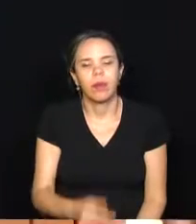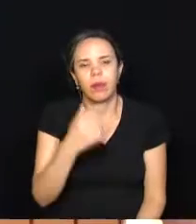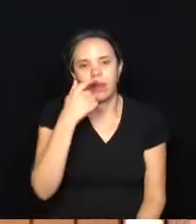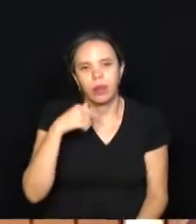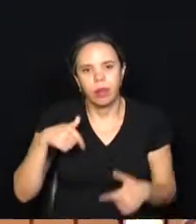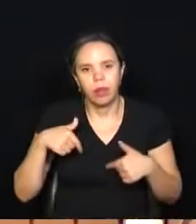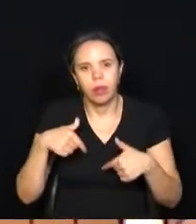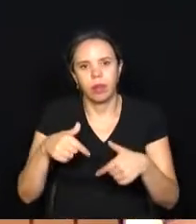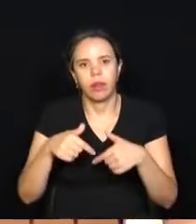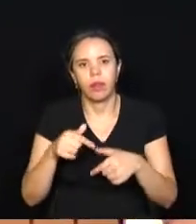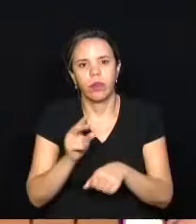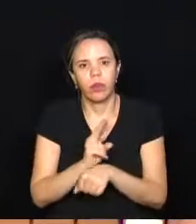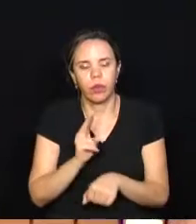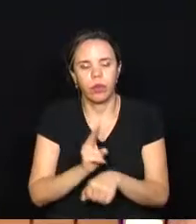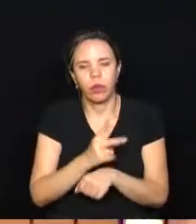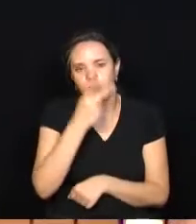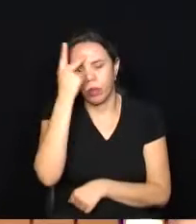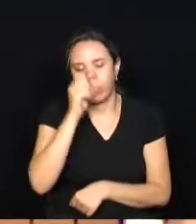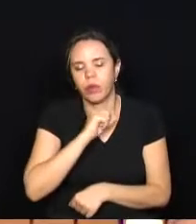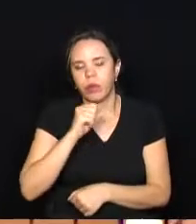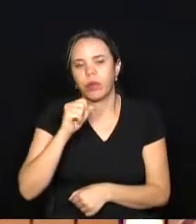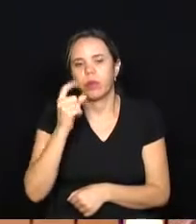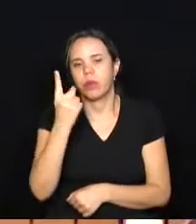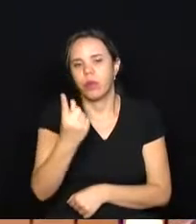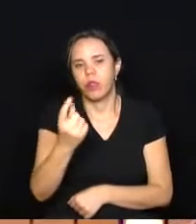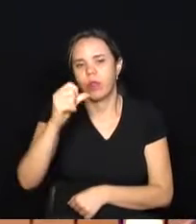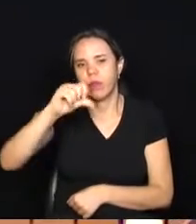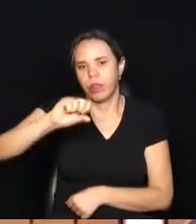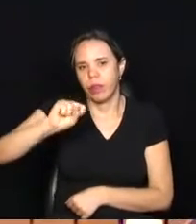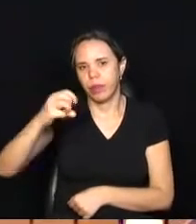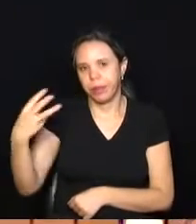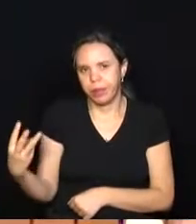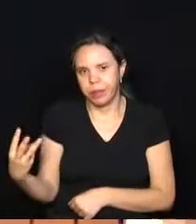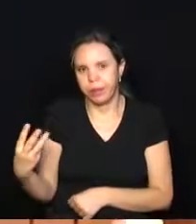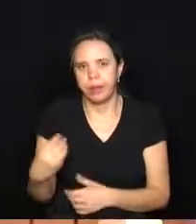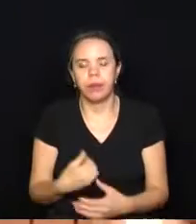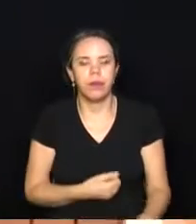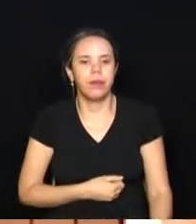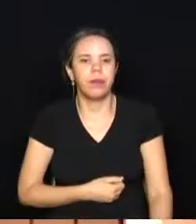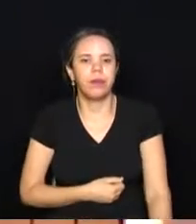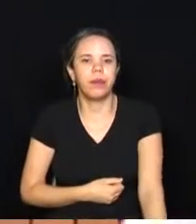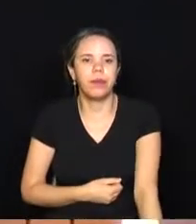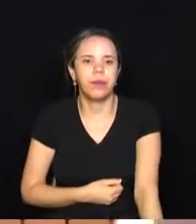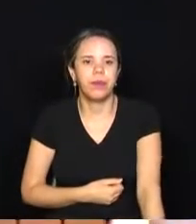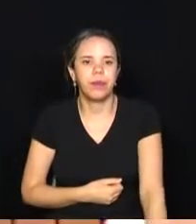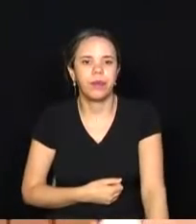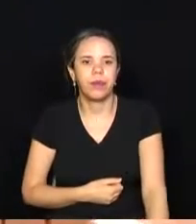com o idoso desde 1983, na realidade.